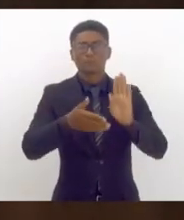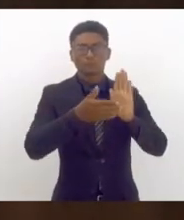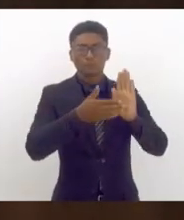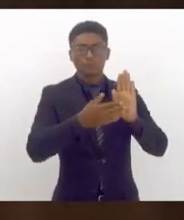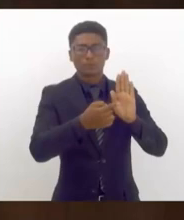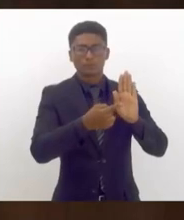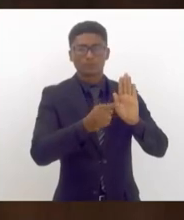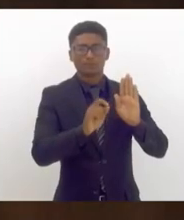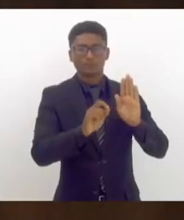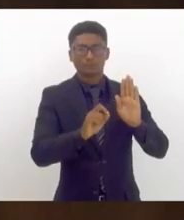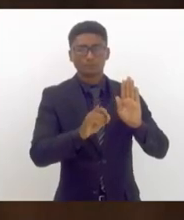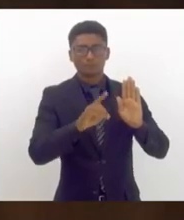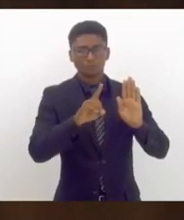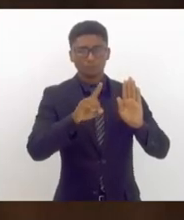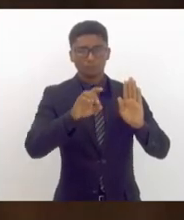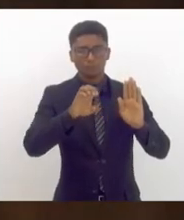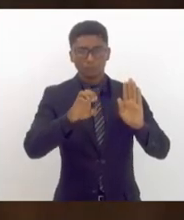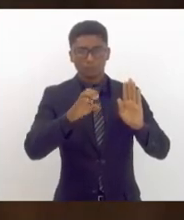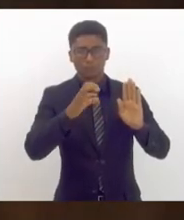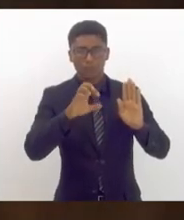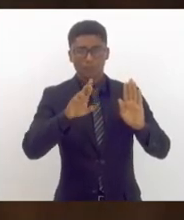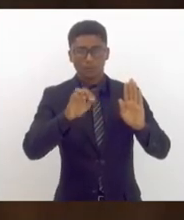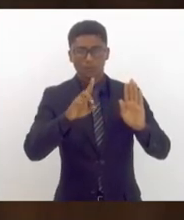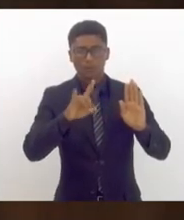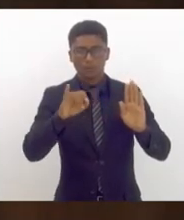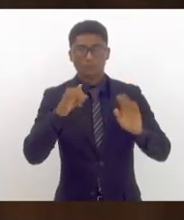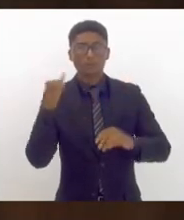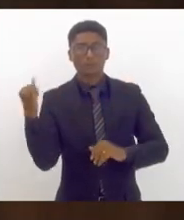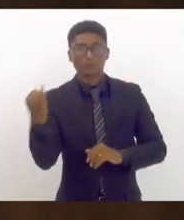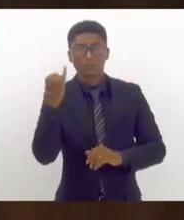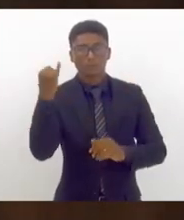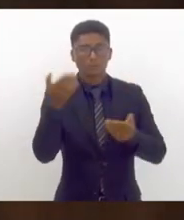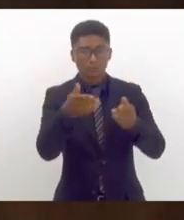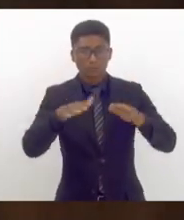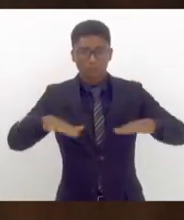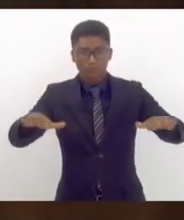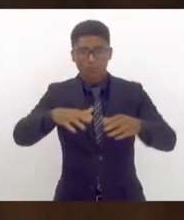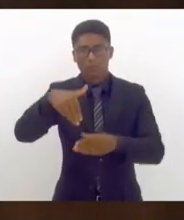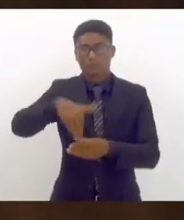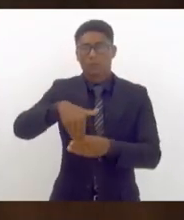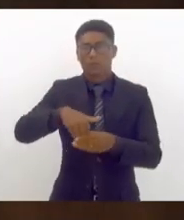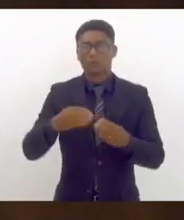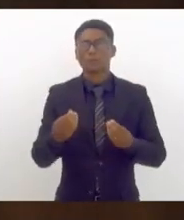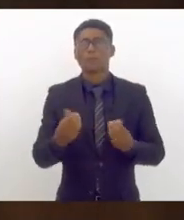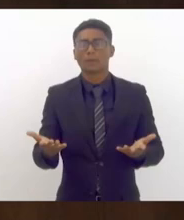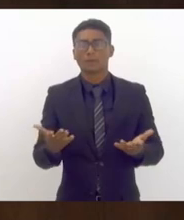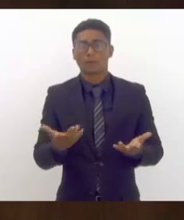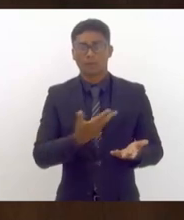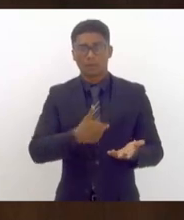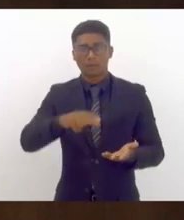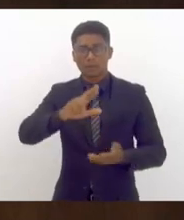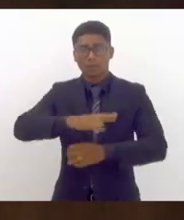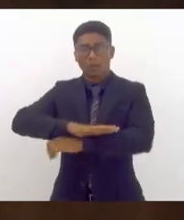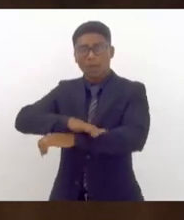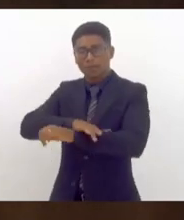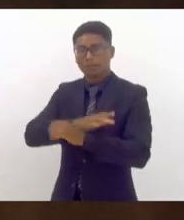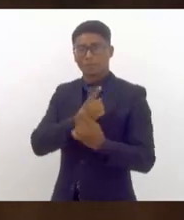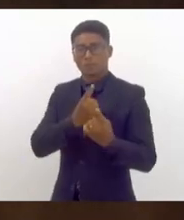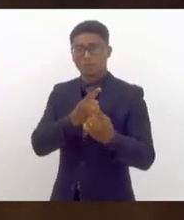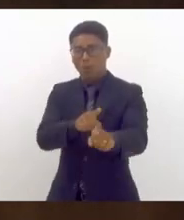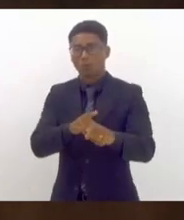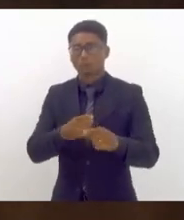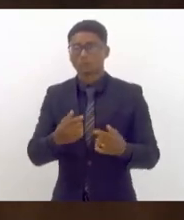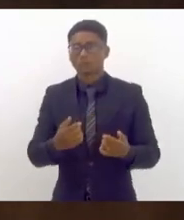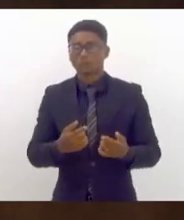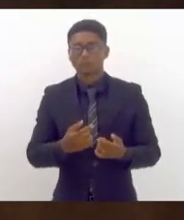interiorização das DECRADs. Muito importante que os parlamentares votem para combater o racismo religioso, para combater todo tipo de intolerância,